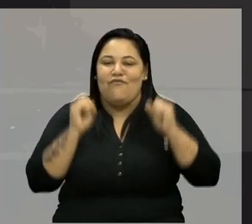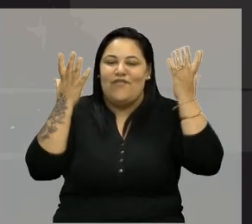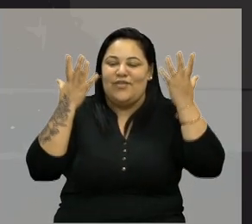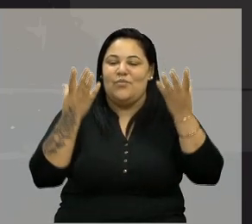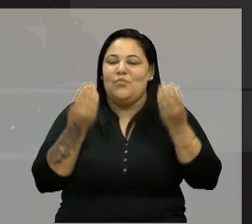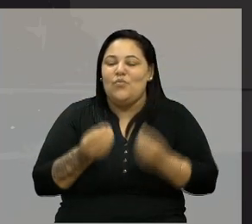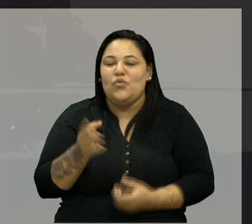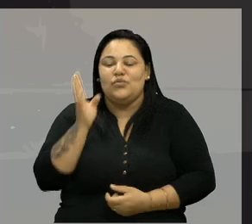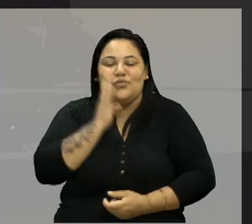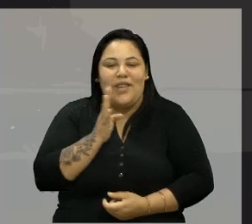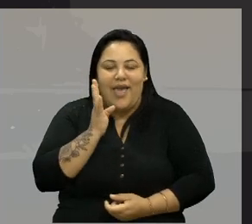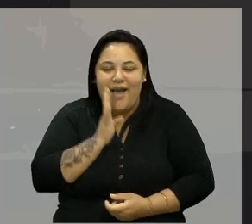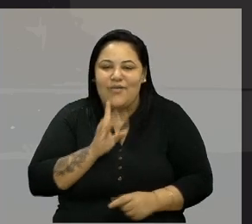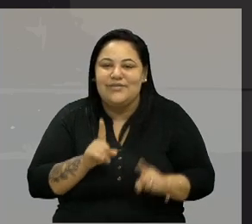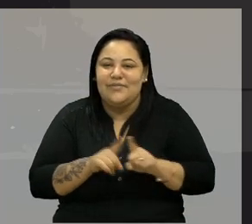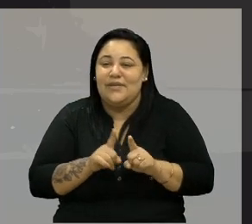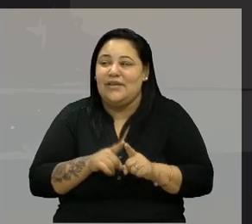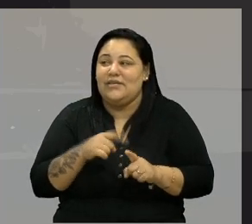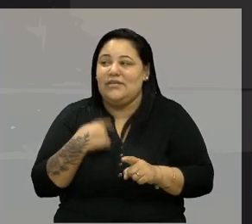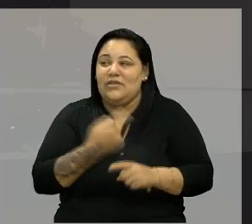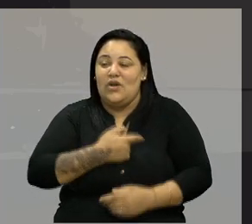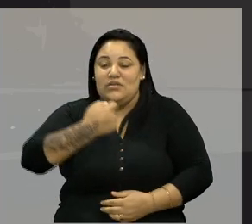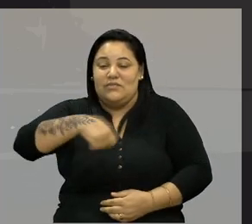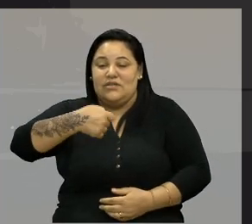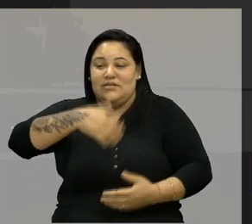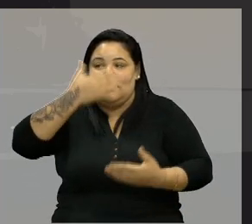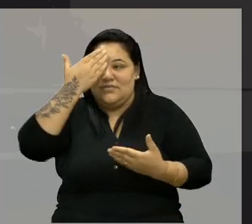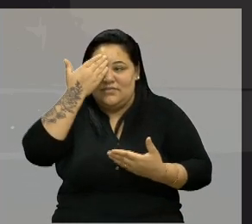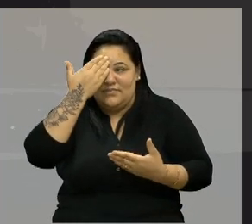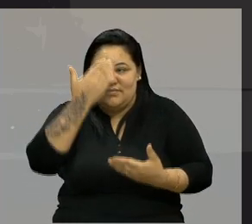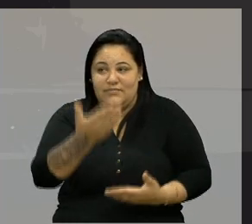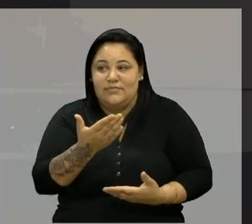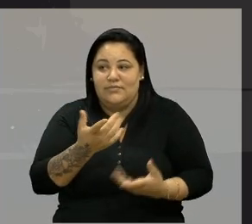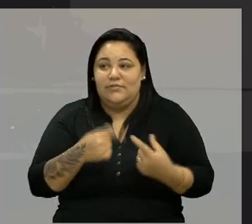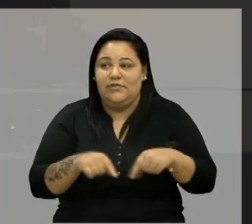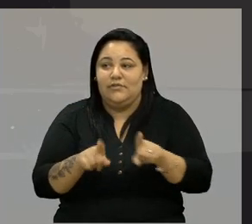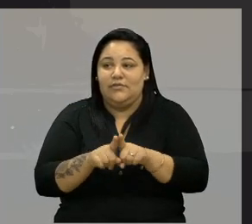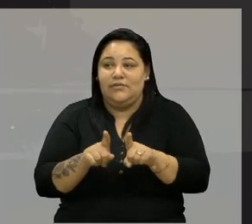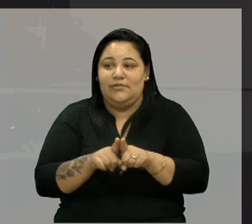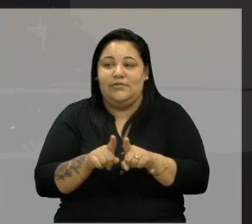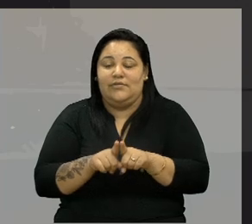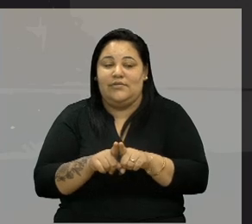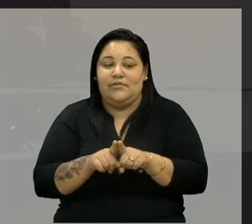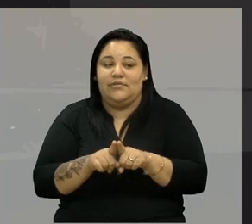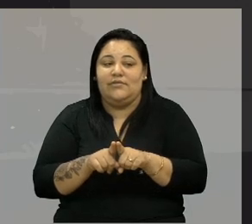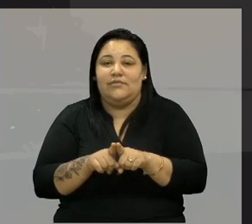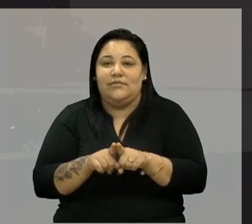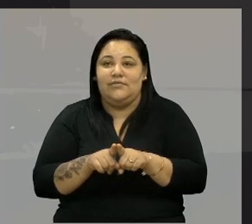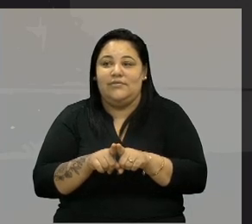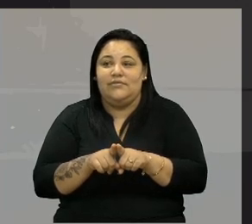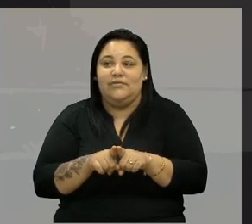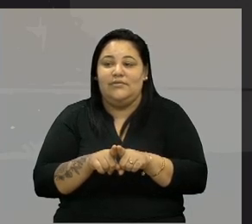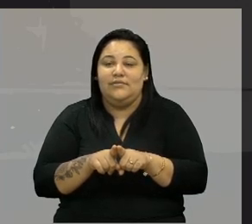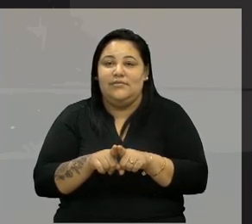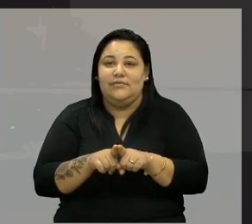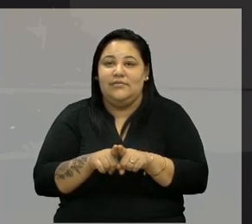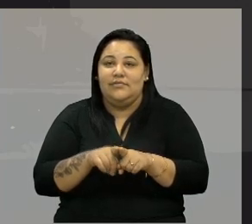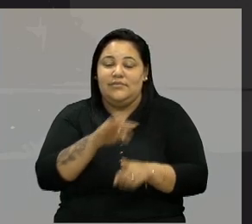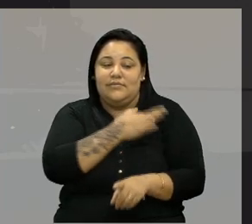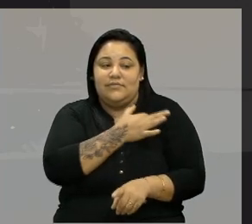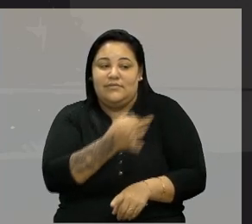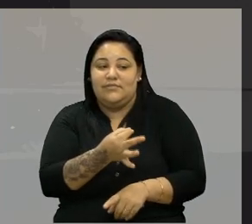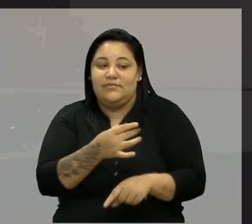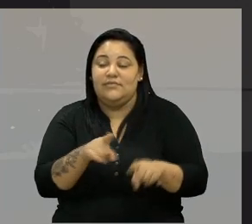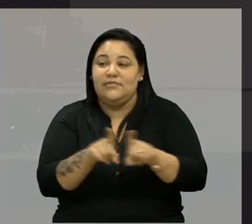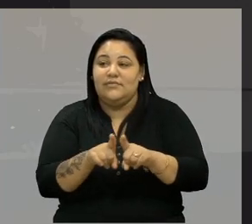bacana e a gente precisa agradecer porque dentro da única né que são voluntários no sábado